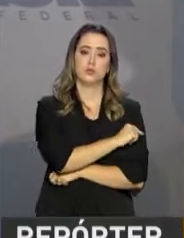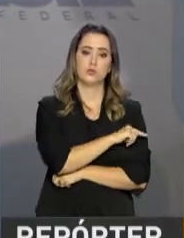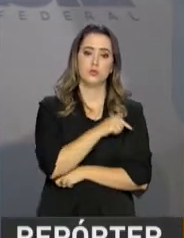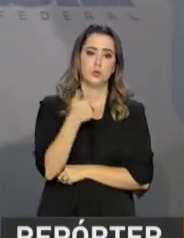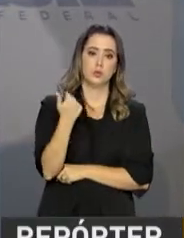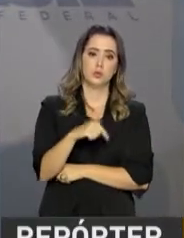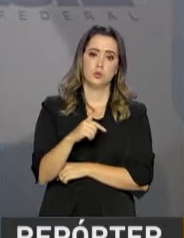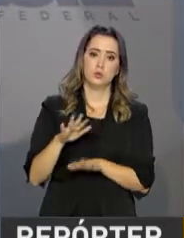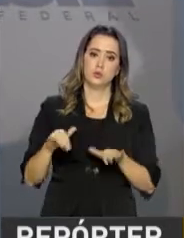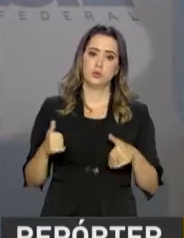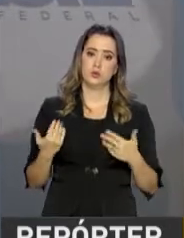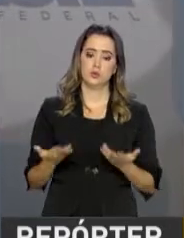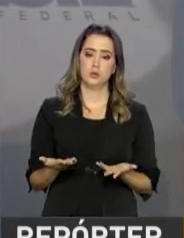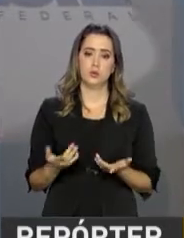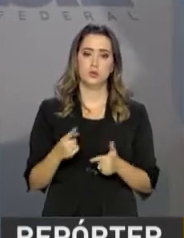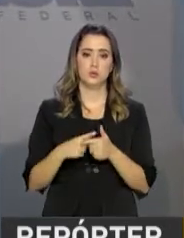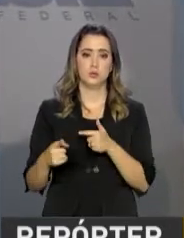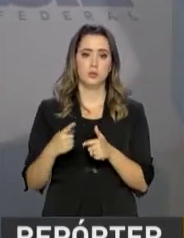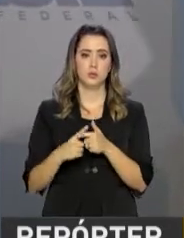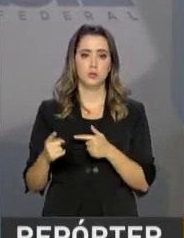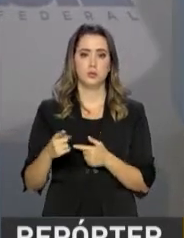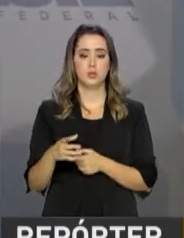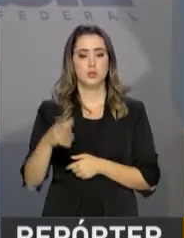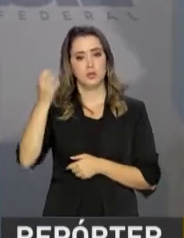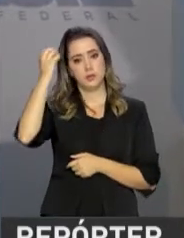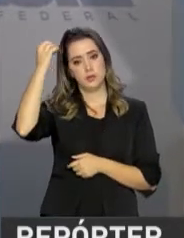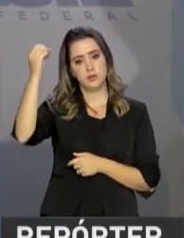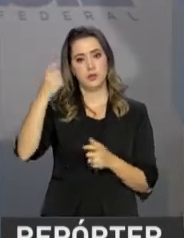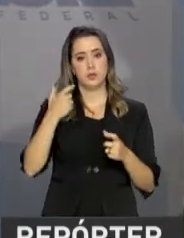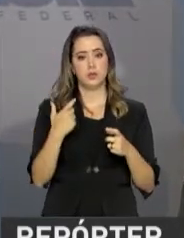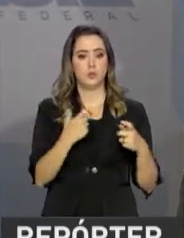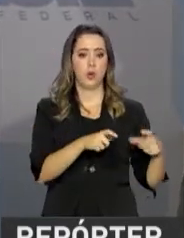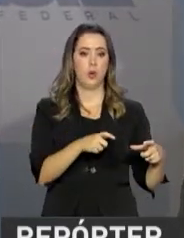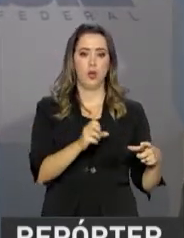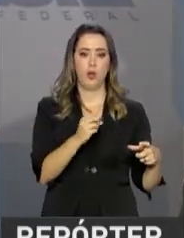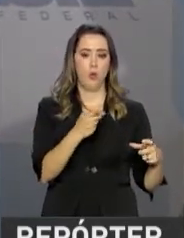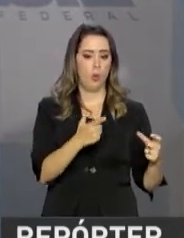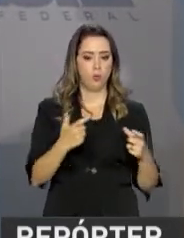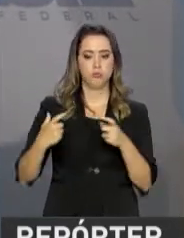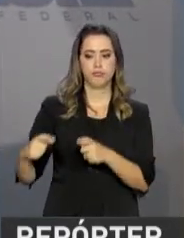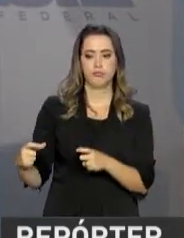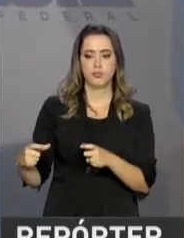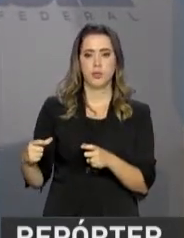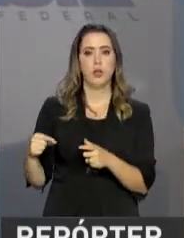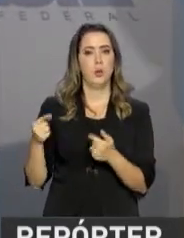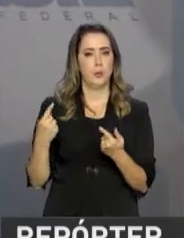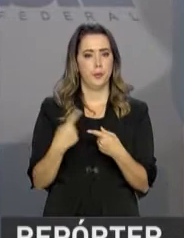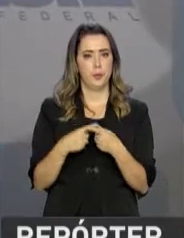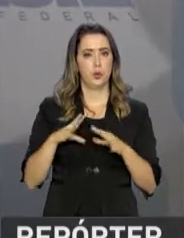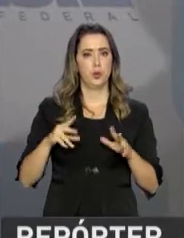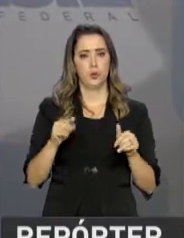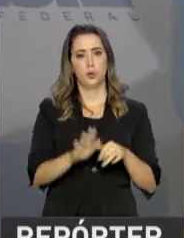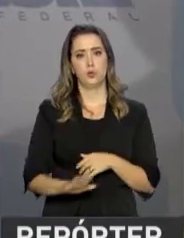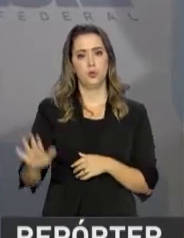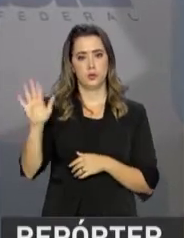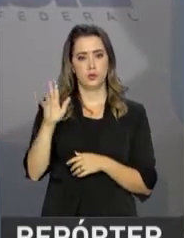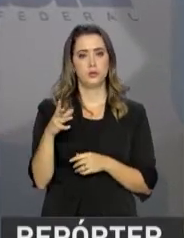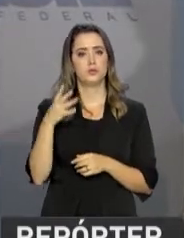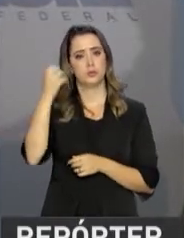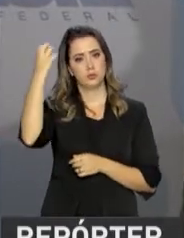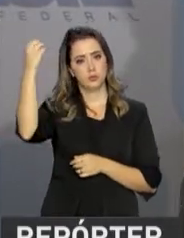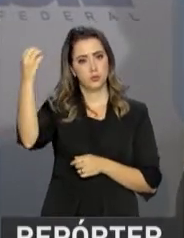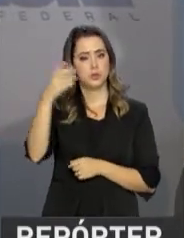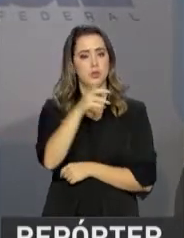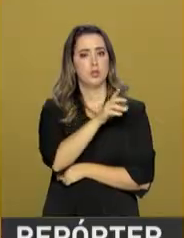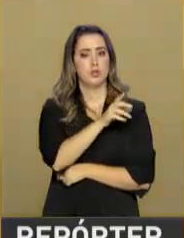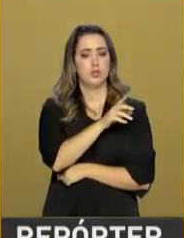haverá mais essa questão de quem viaja por mário prontuário e porque o todos eles estarão imunizadas